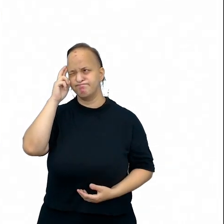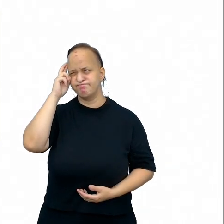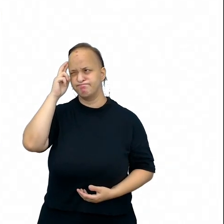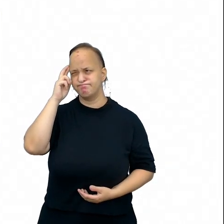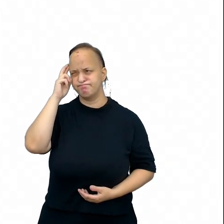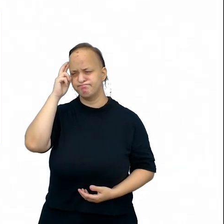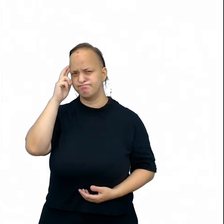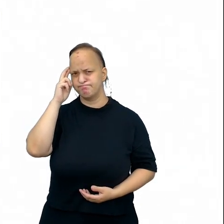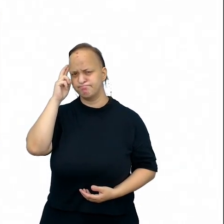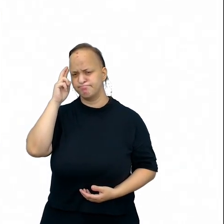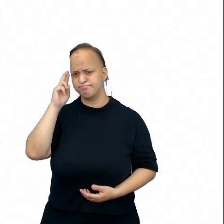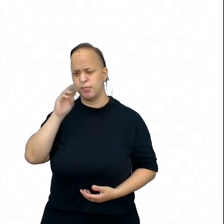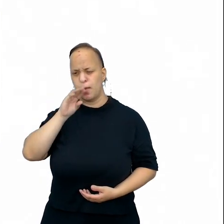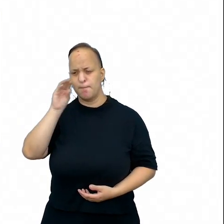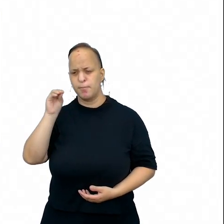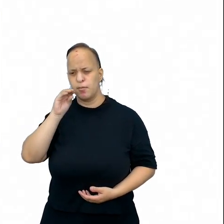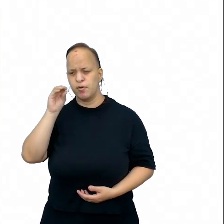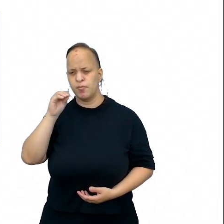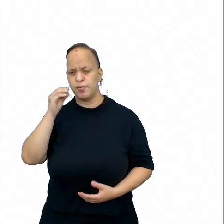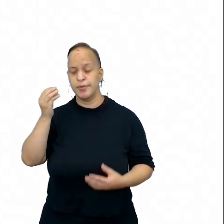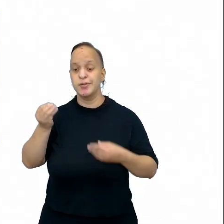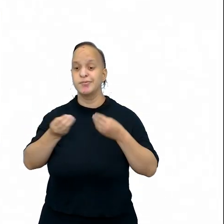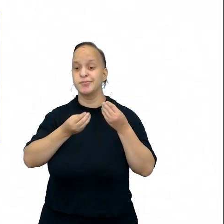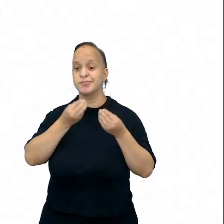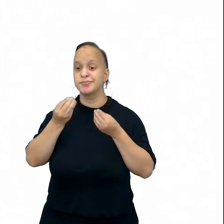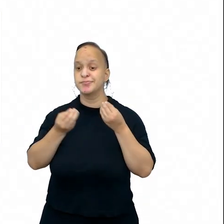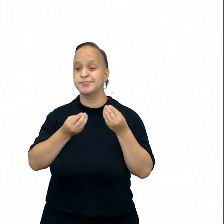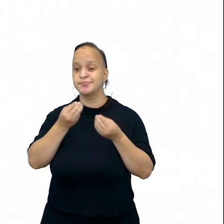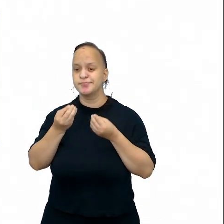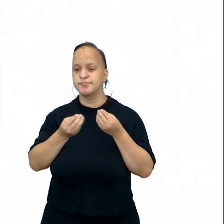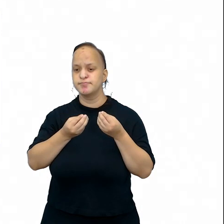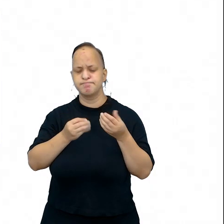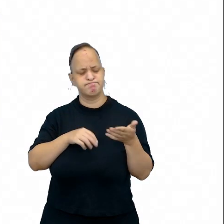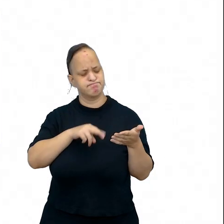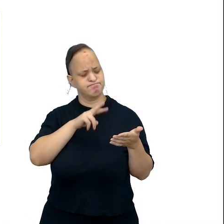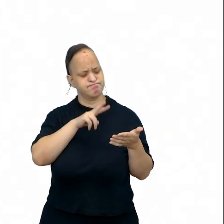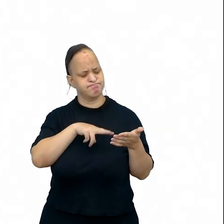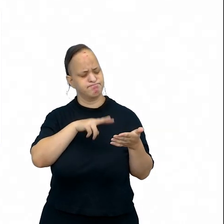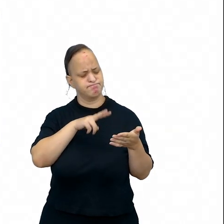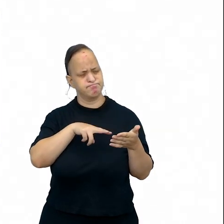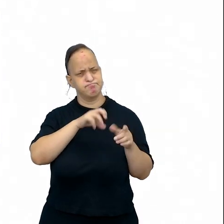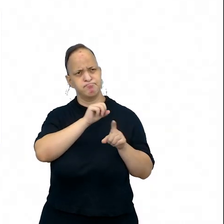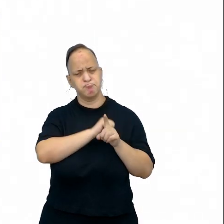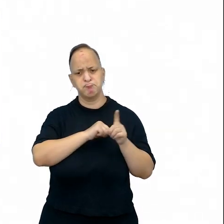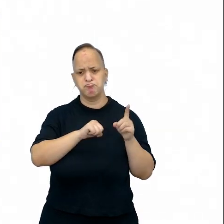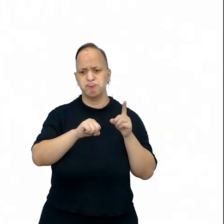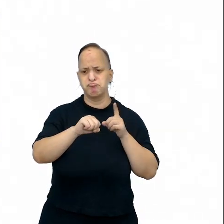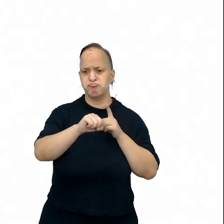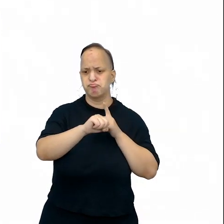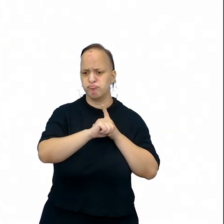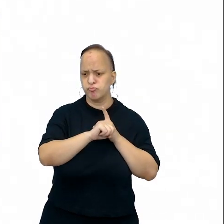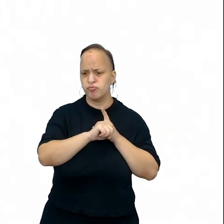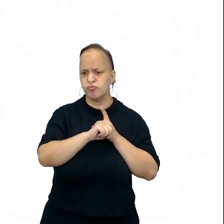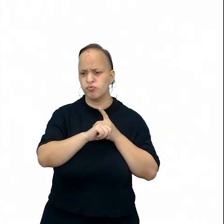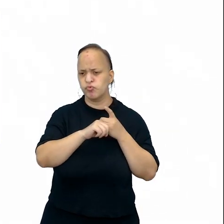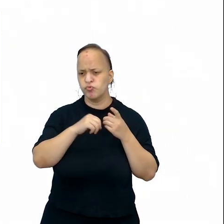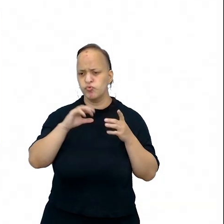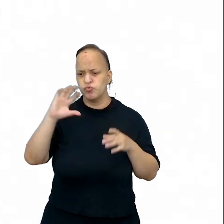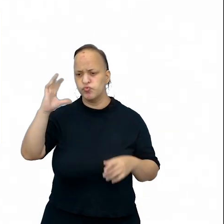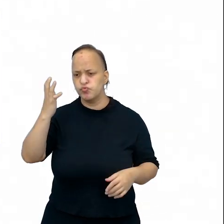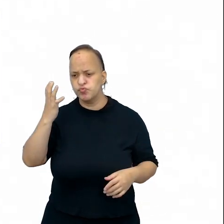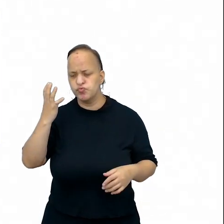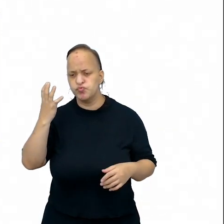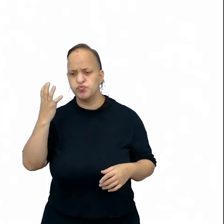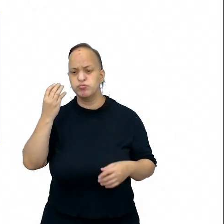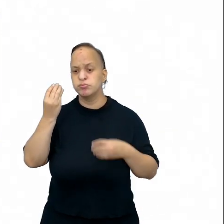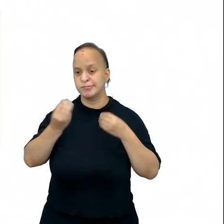ensino da oralidade e da escrita, baseia-se na função social de uso, né, nesse sentido. Eles vão